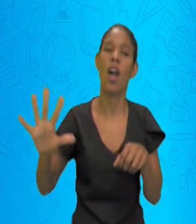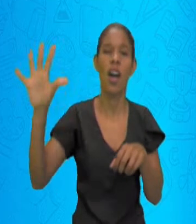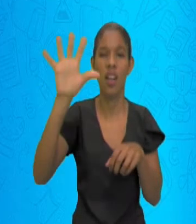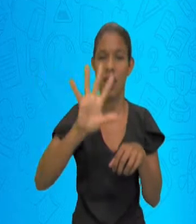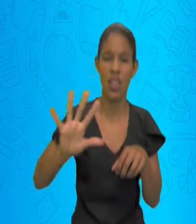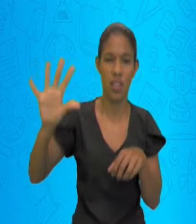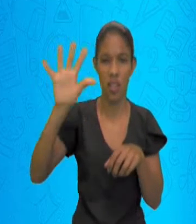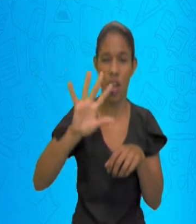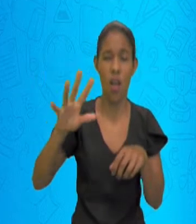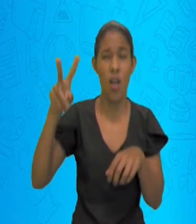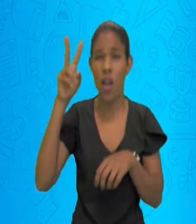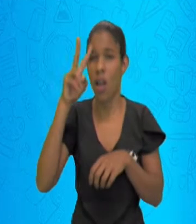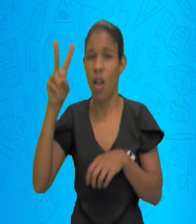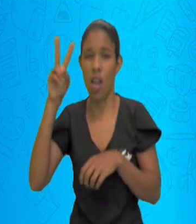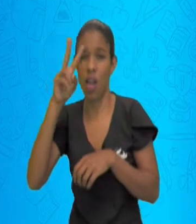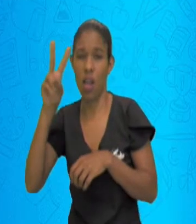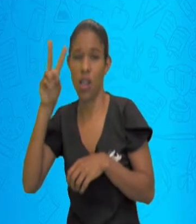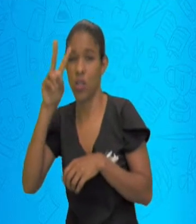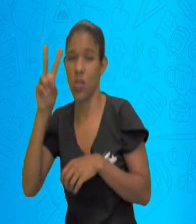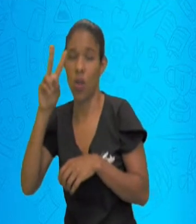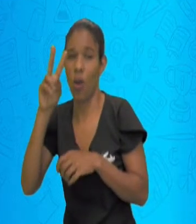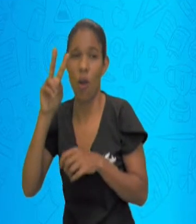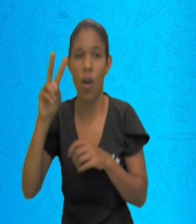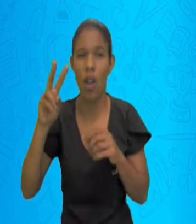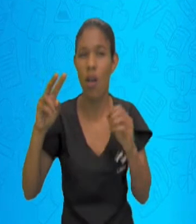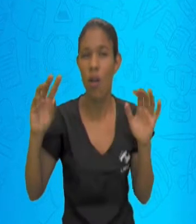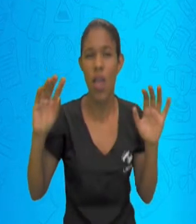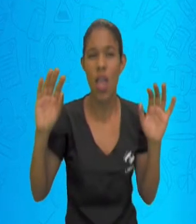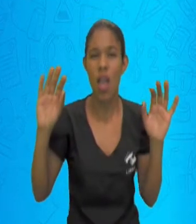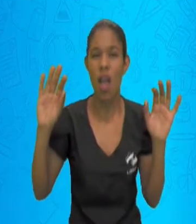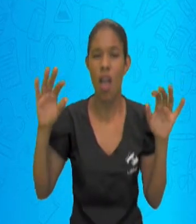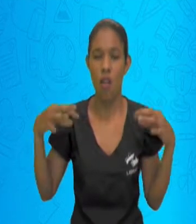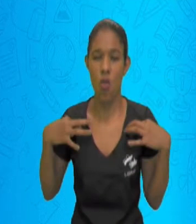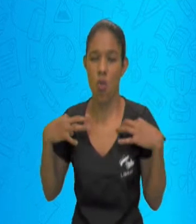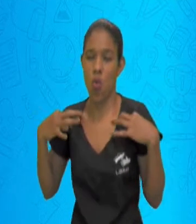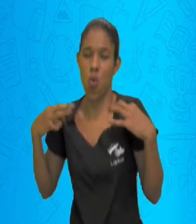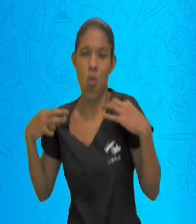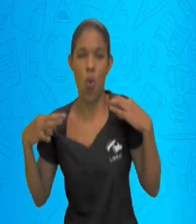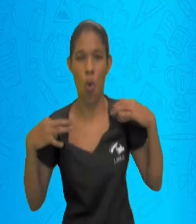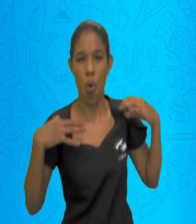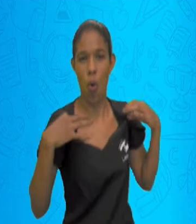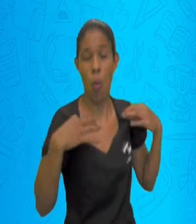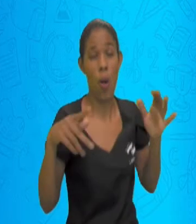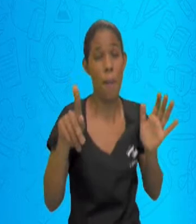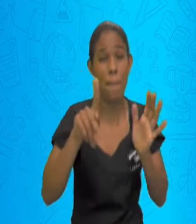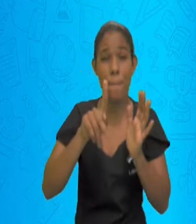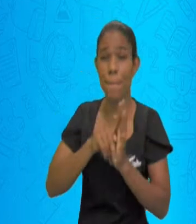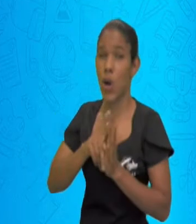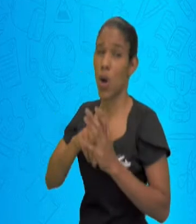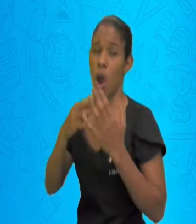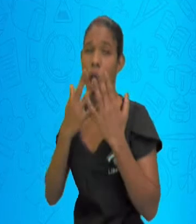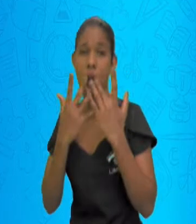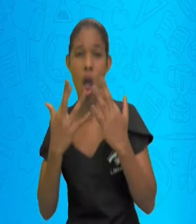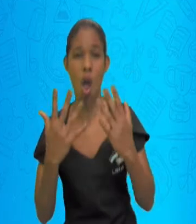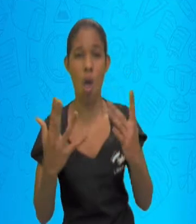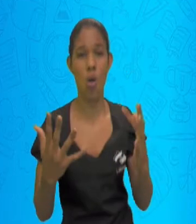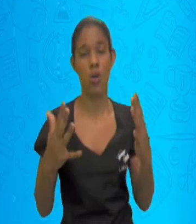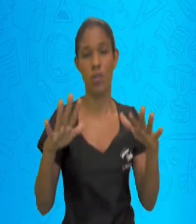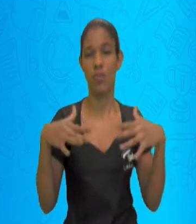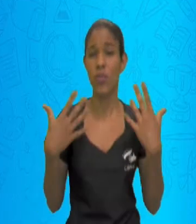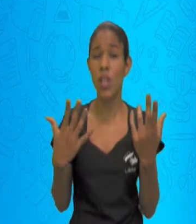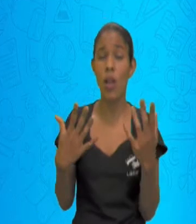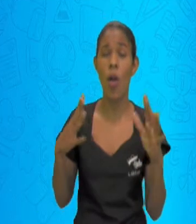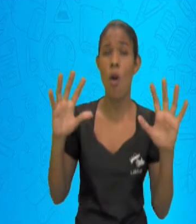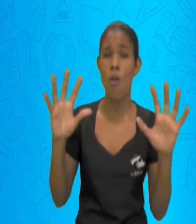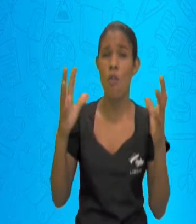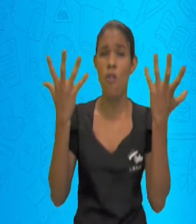fantasiada e se transformou parte da cultura do norte, da cultura do Amazonas. O Bumba Meu Boi é uma manifestação